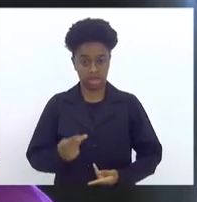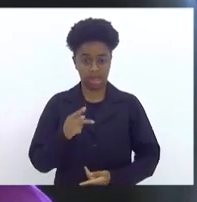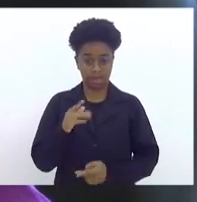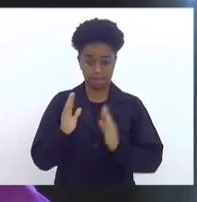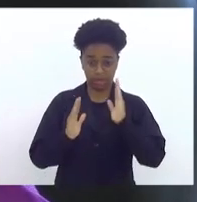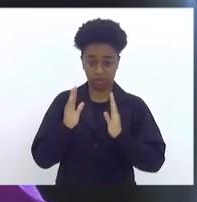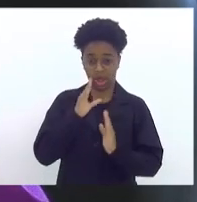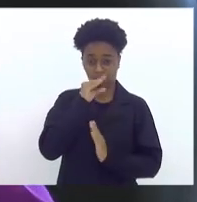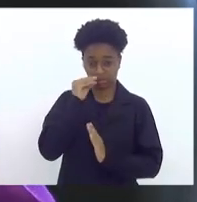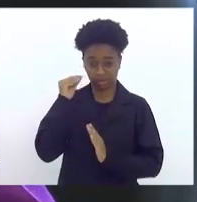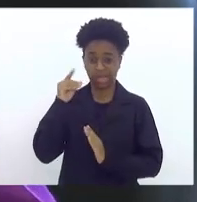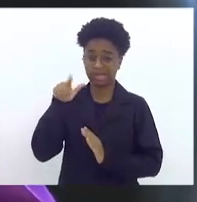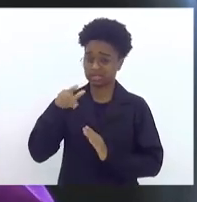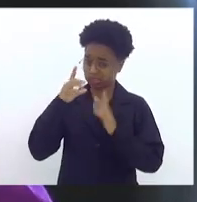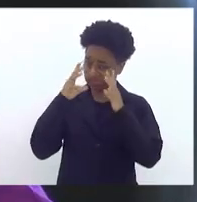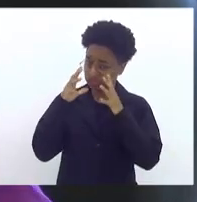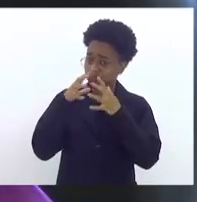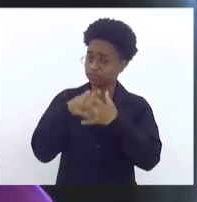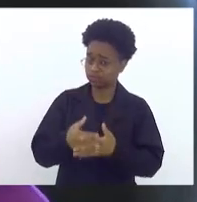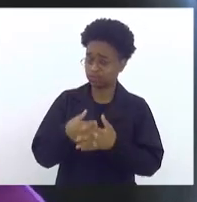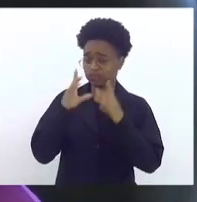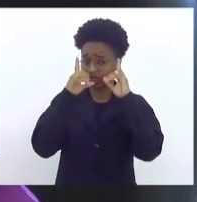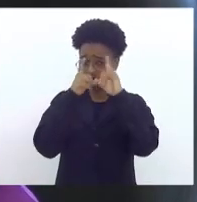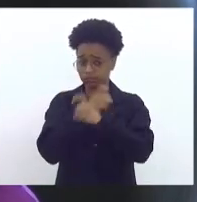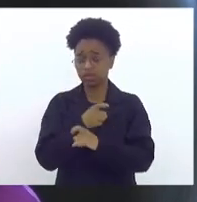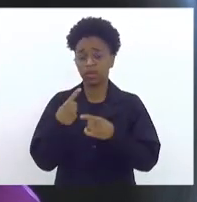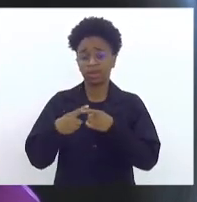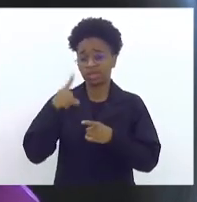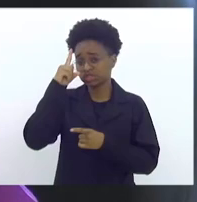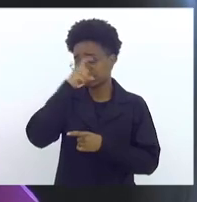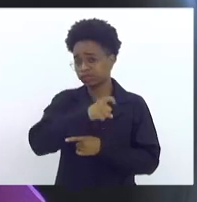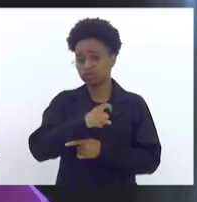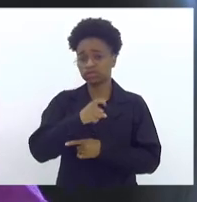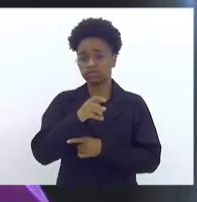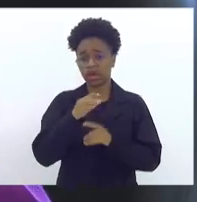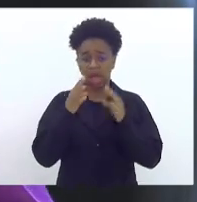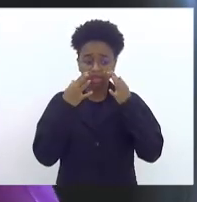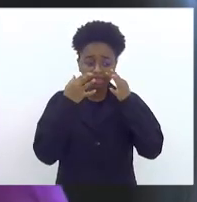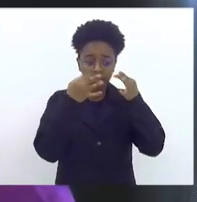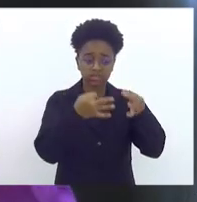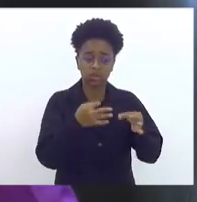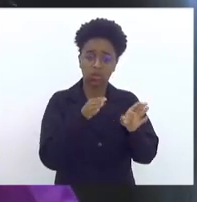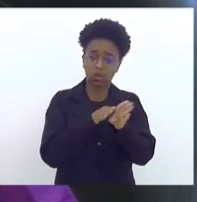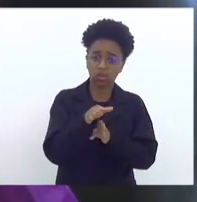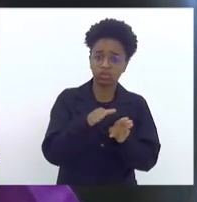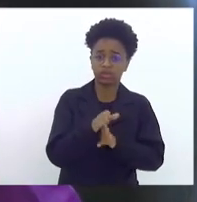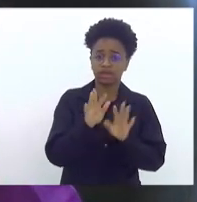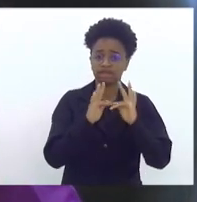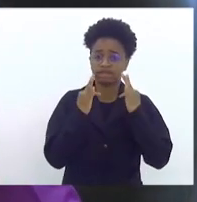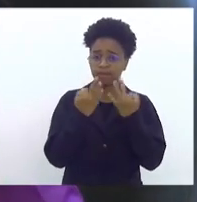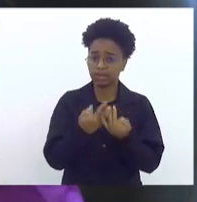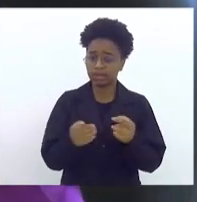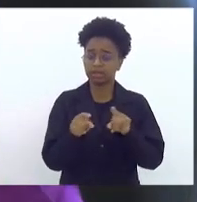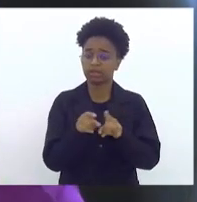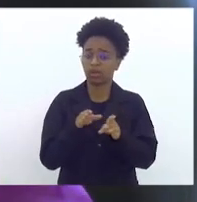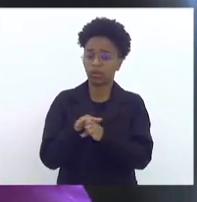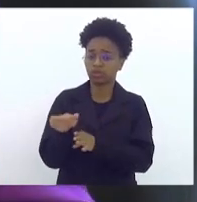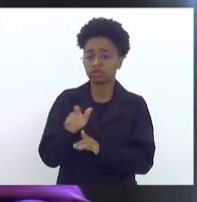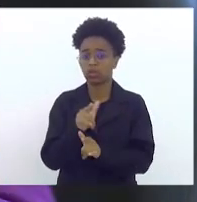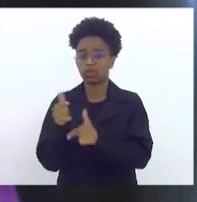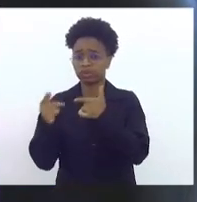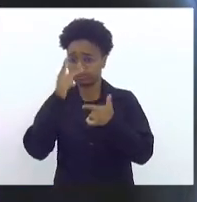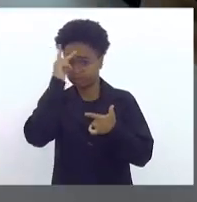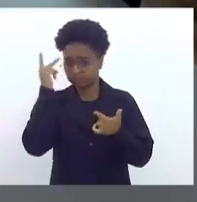é um conflito imenso eles têm dificuldade de ouvir conselhos dos Pais de ouvir conselho dos mais próximos eles acham que quando